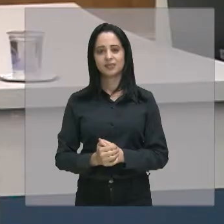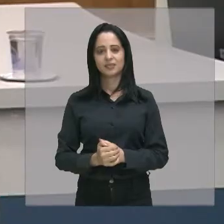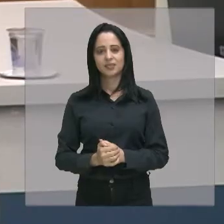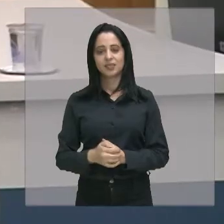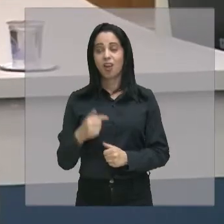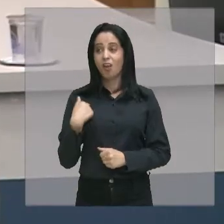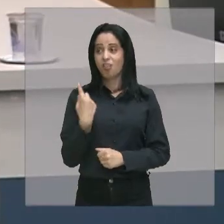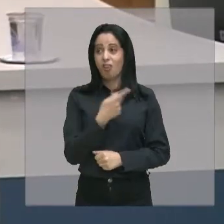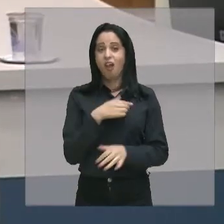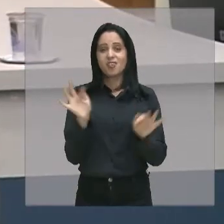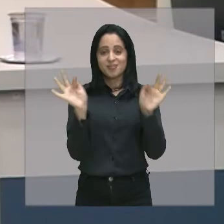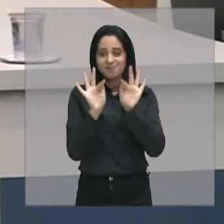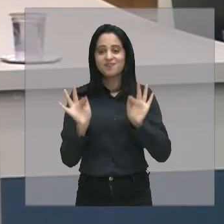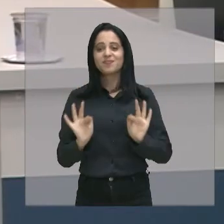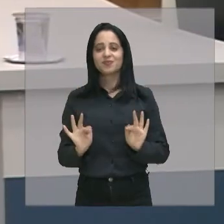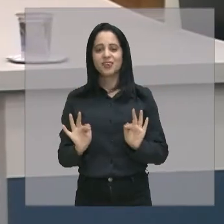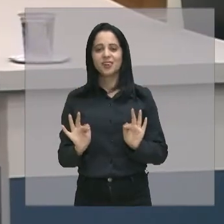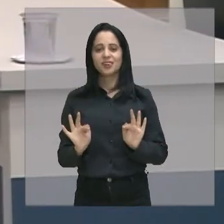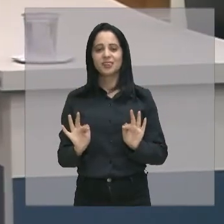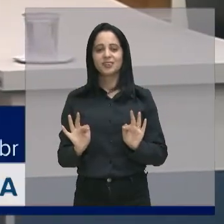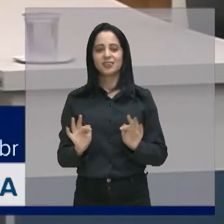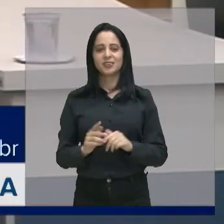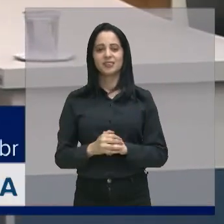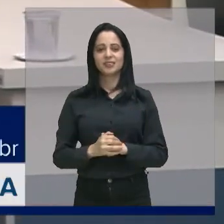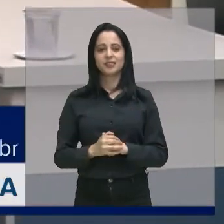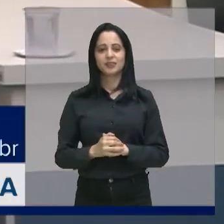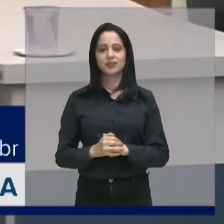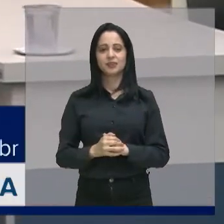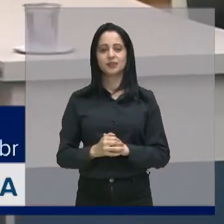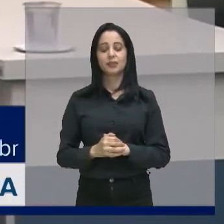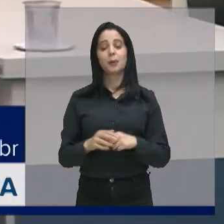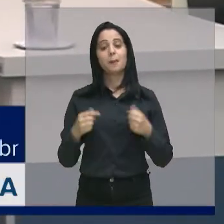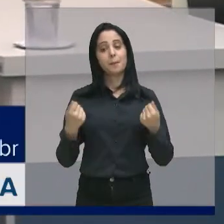muito feliz por isso, mas temos que nos